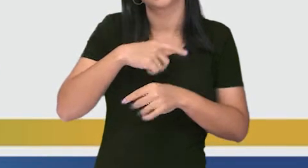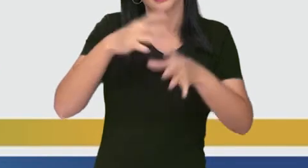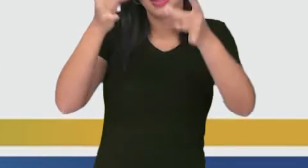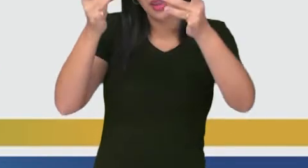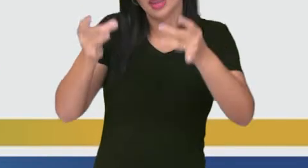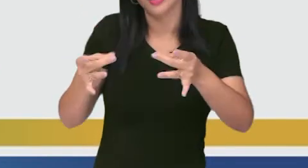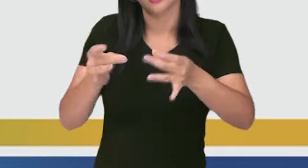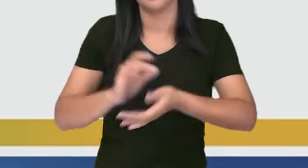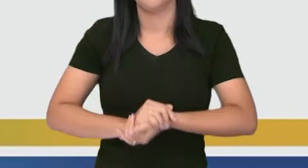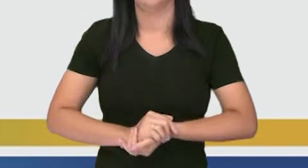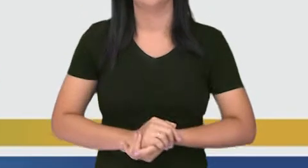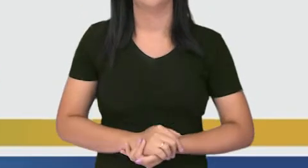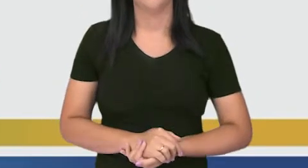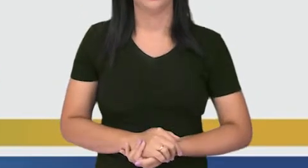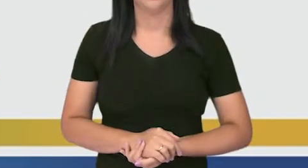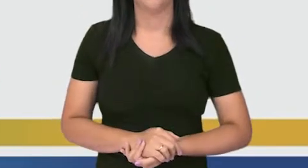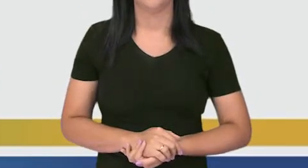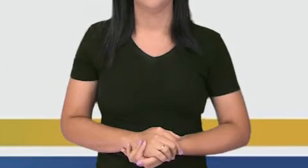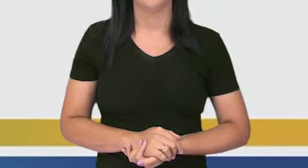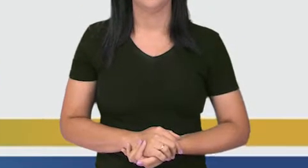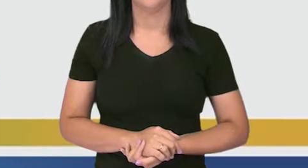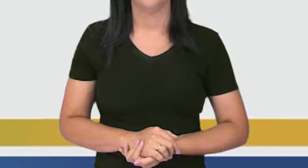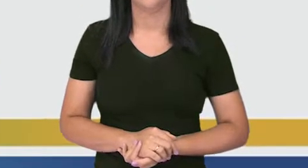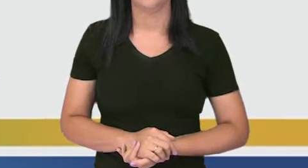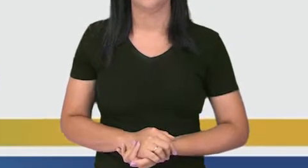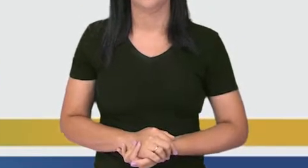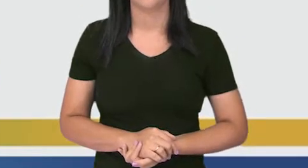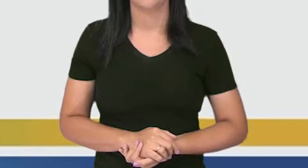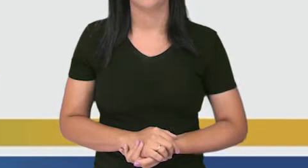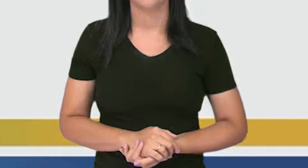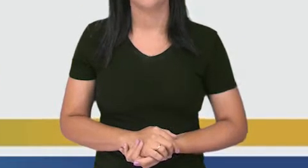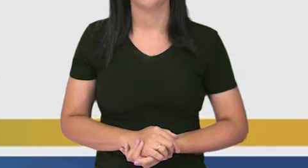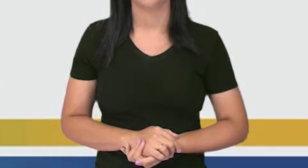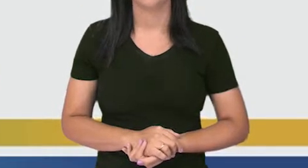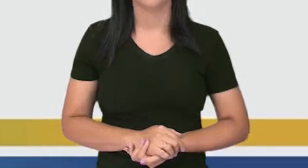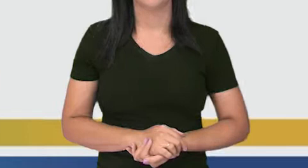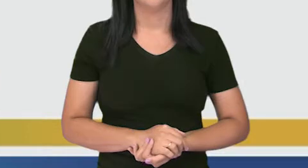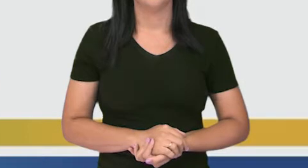especificações eu especificação